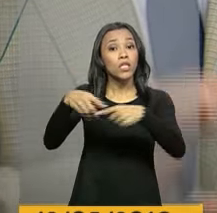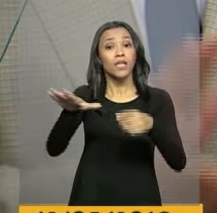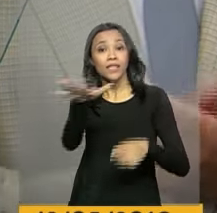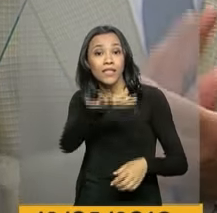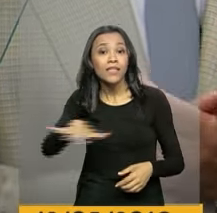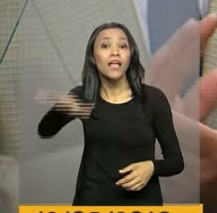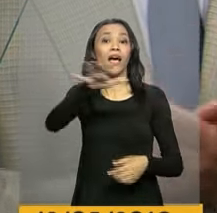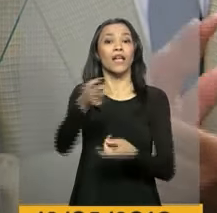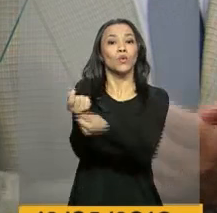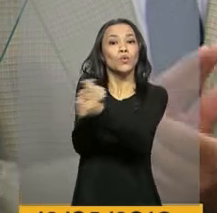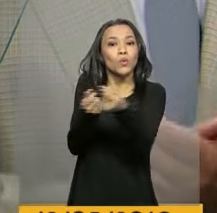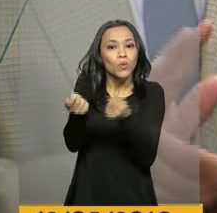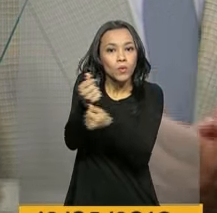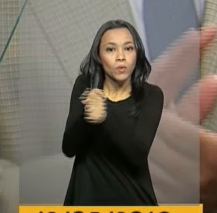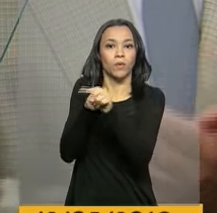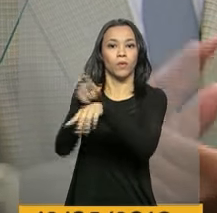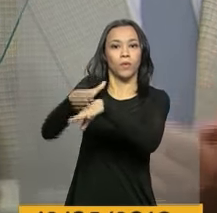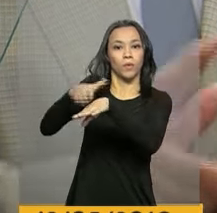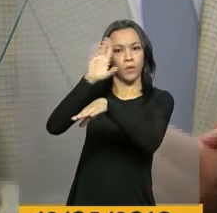meus amigos,